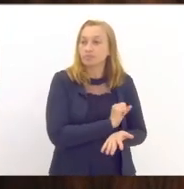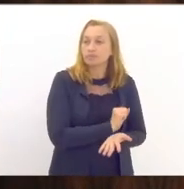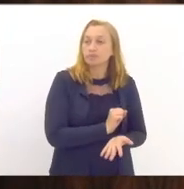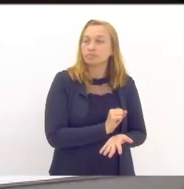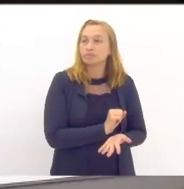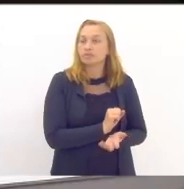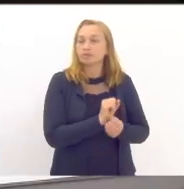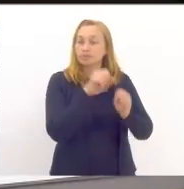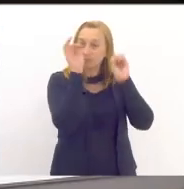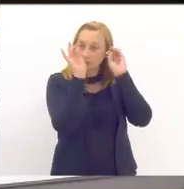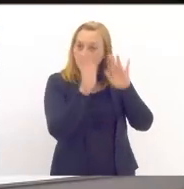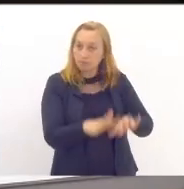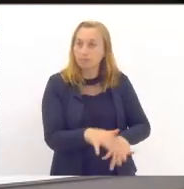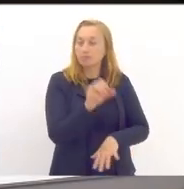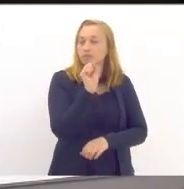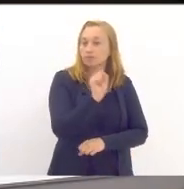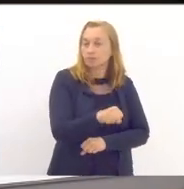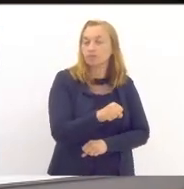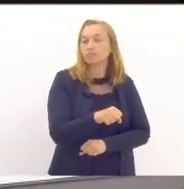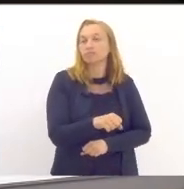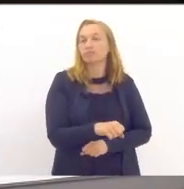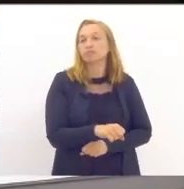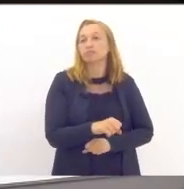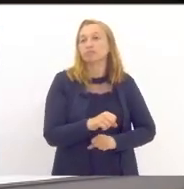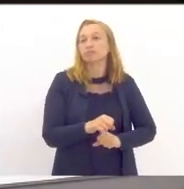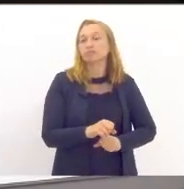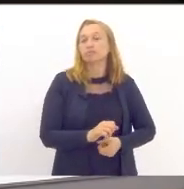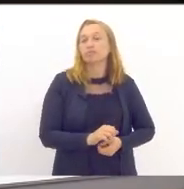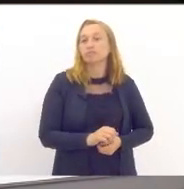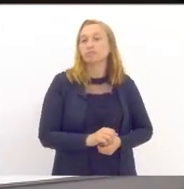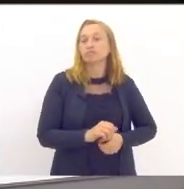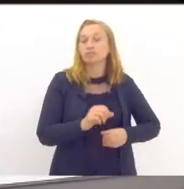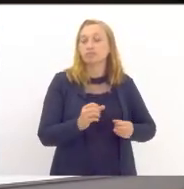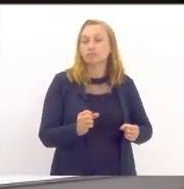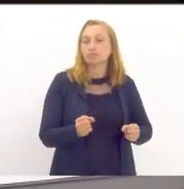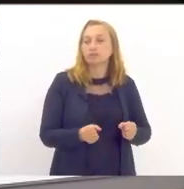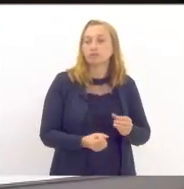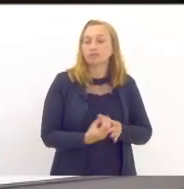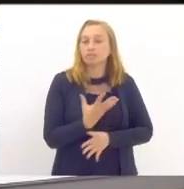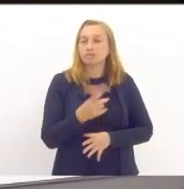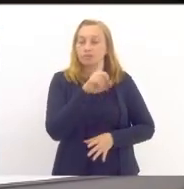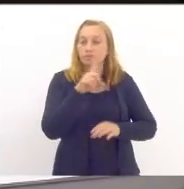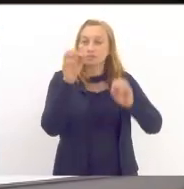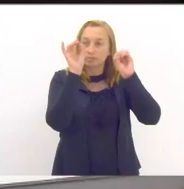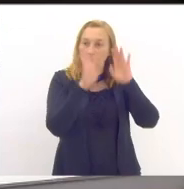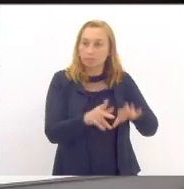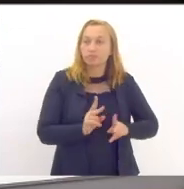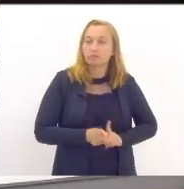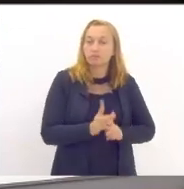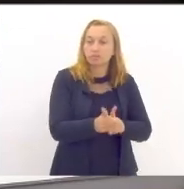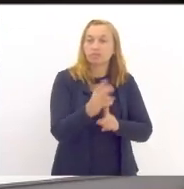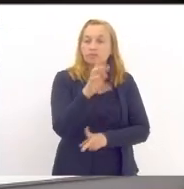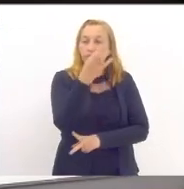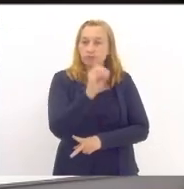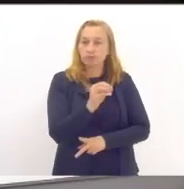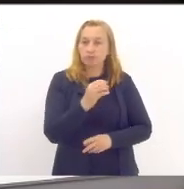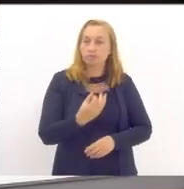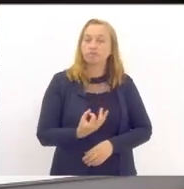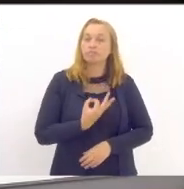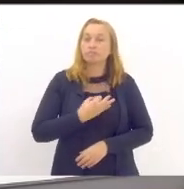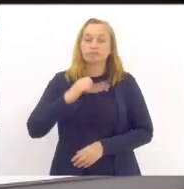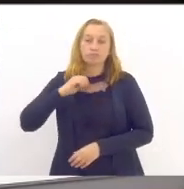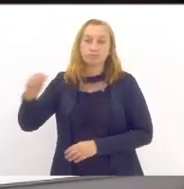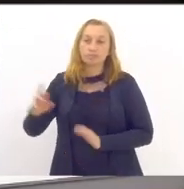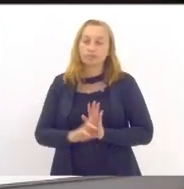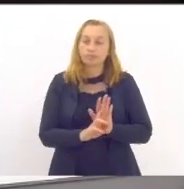ela abençoa, ela edifica e ela constrói. Que Deus continue te abençoando, Pedro, e que essa comenda represente o que